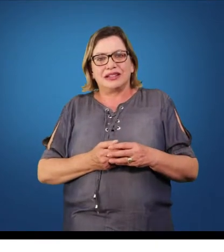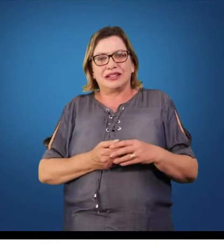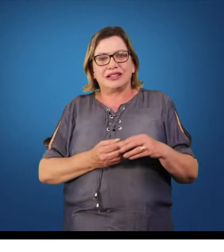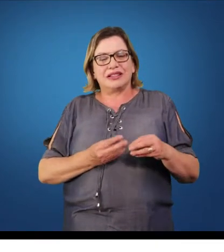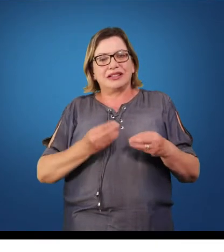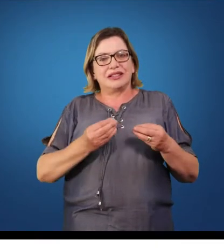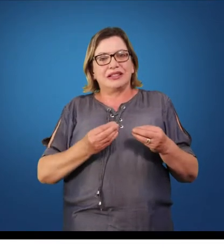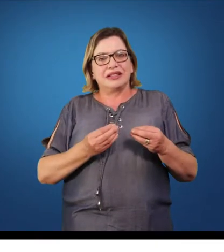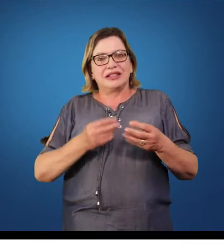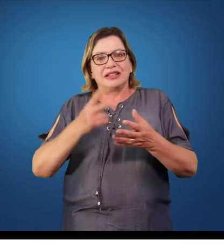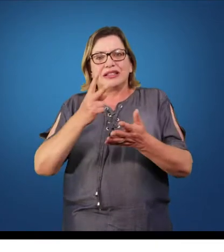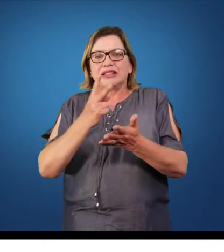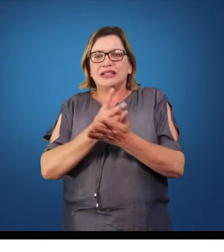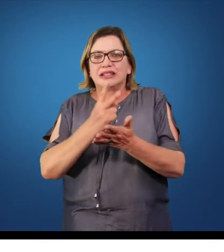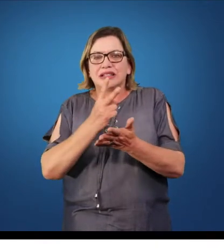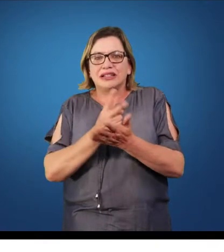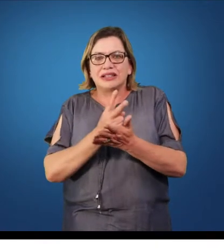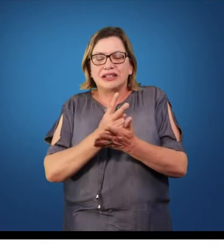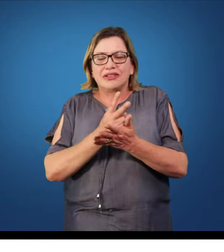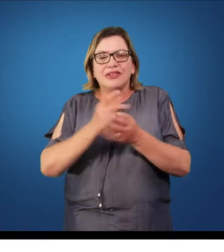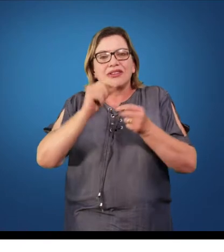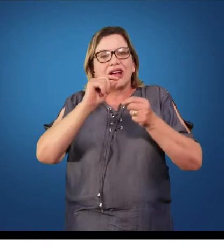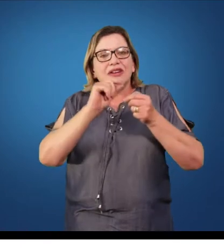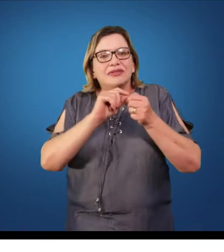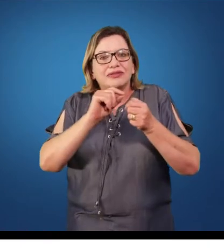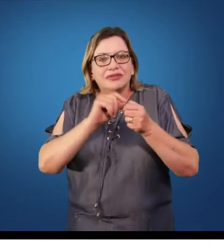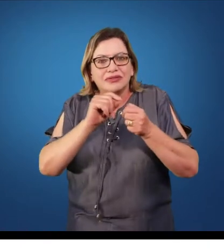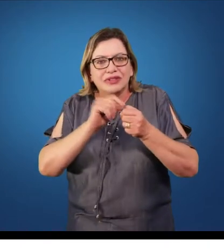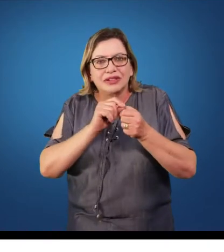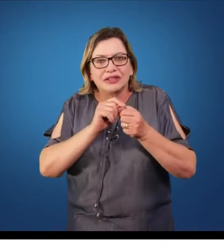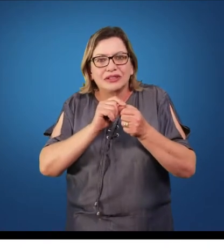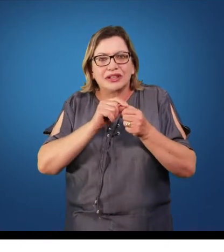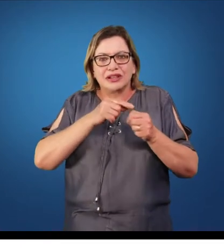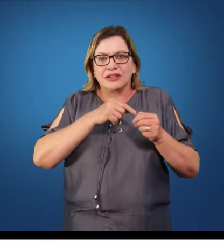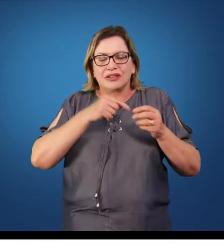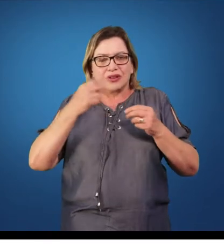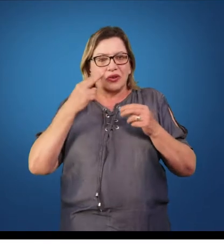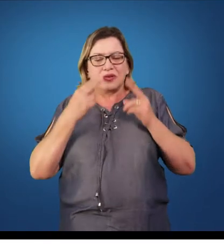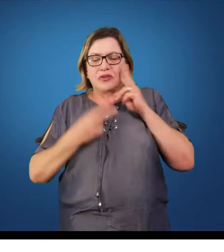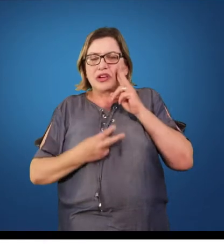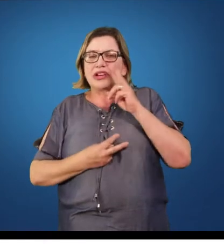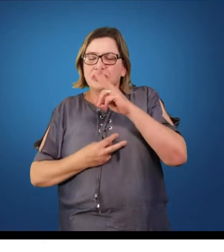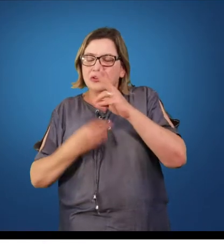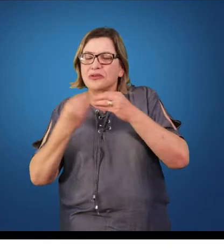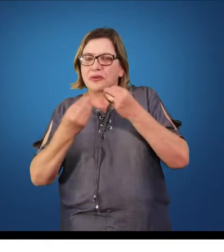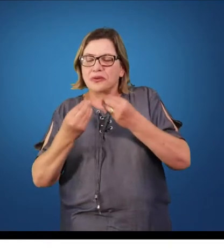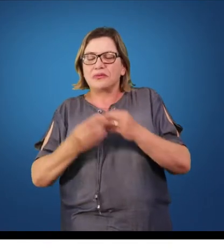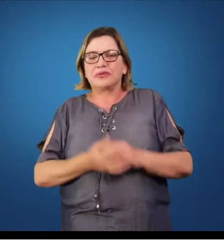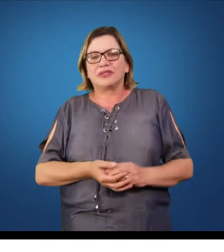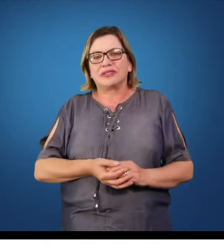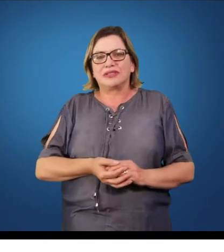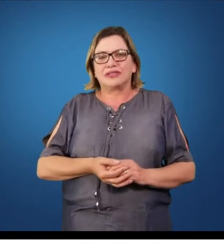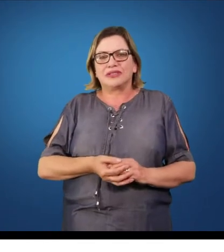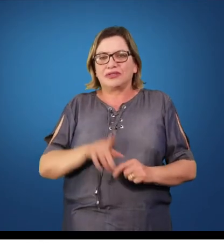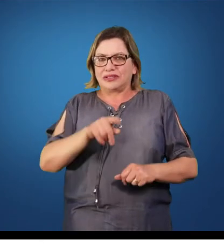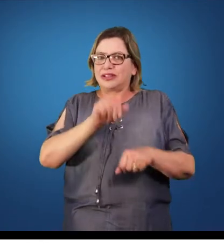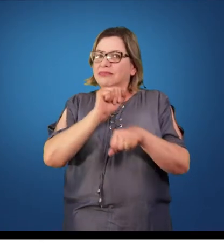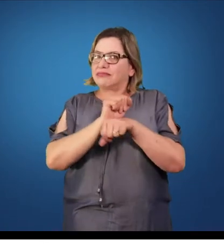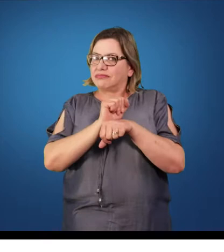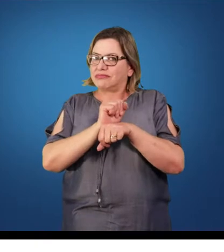para cá. Ou seja, nós faremos esse traçado assim, tá? Com vocês